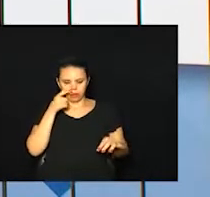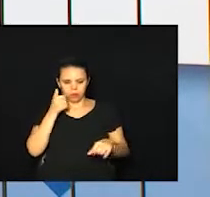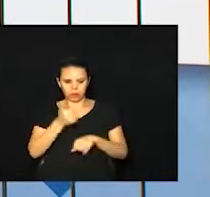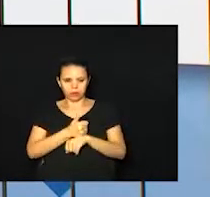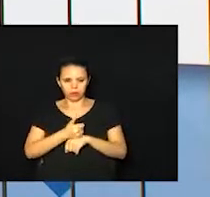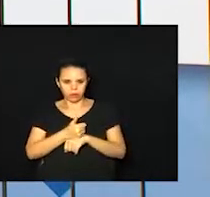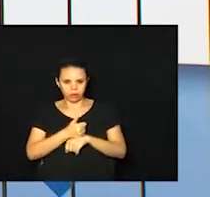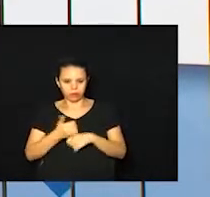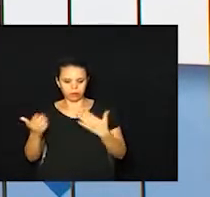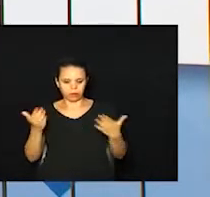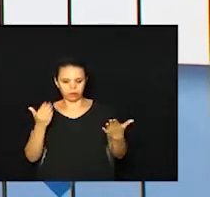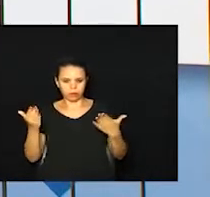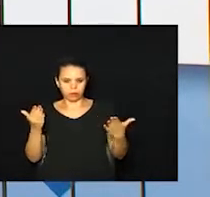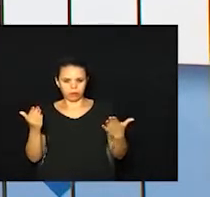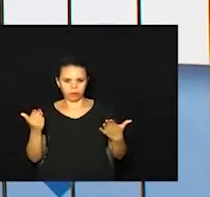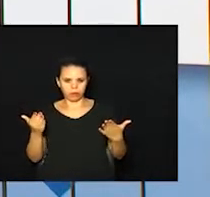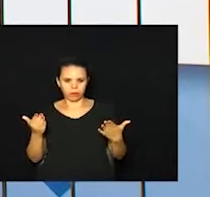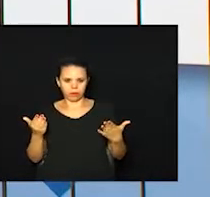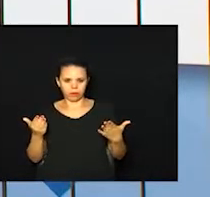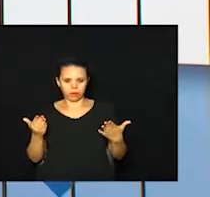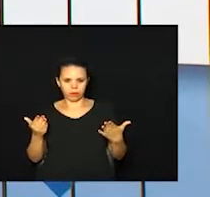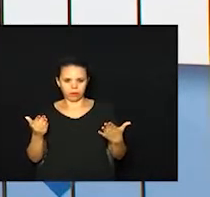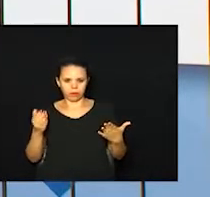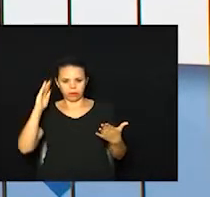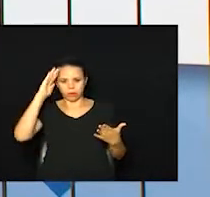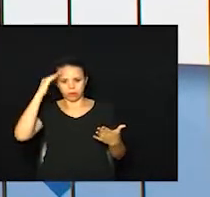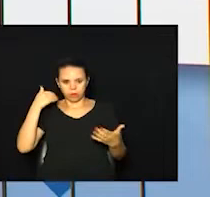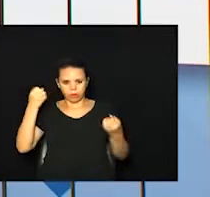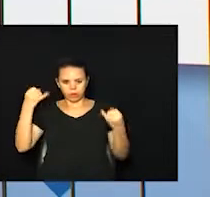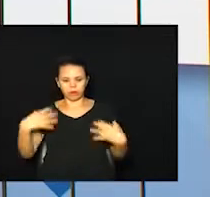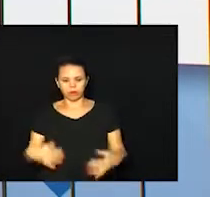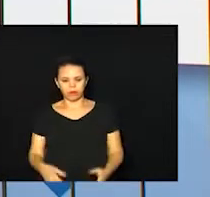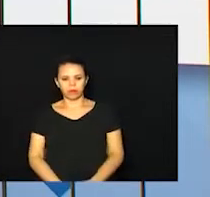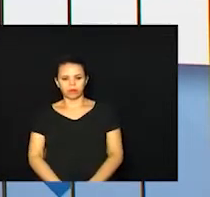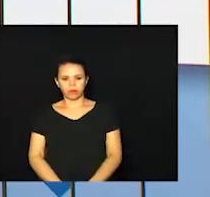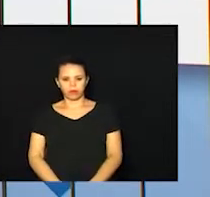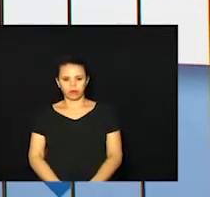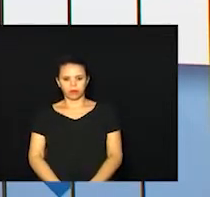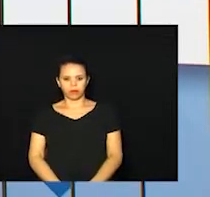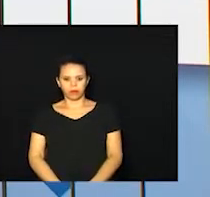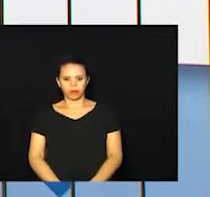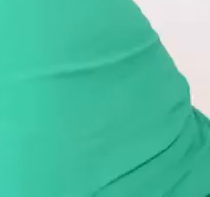profissão, qual é afinal? É a Mariana Meira que conta pra gente.